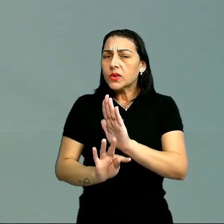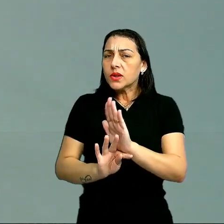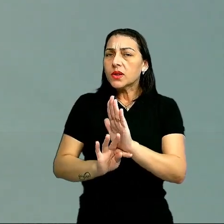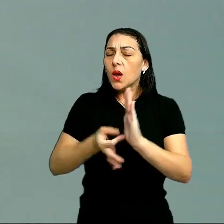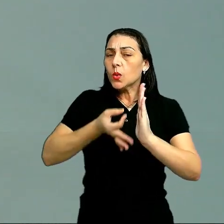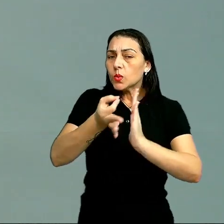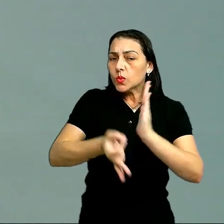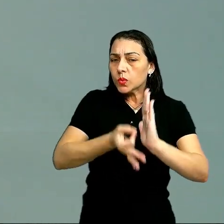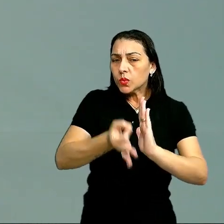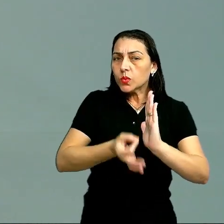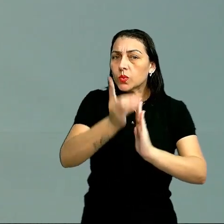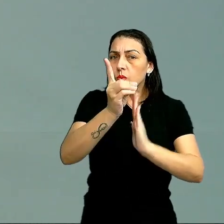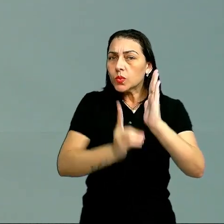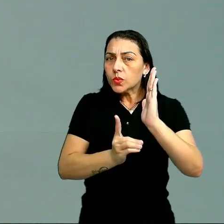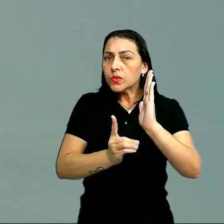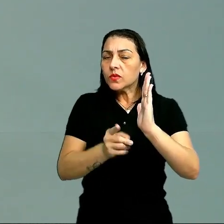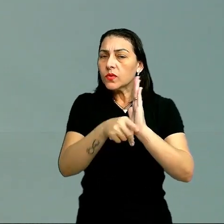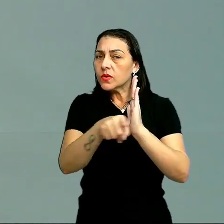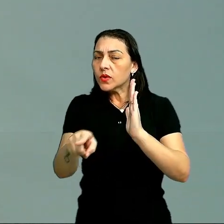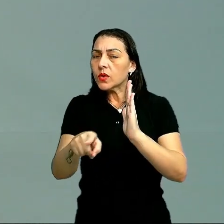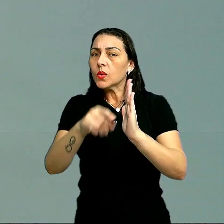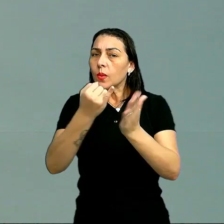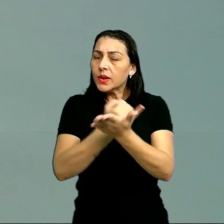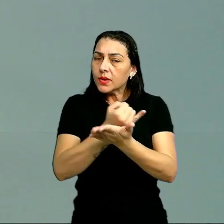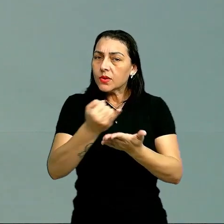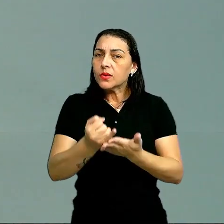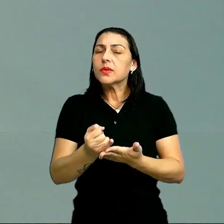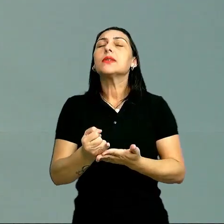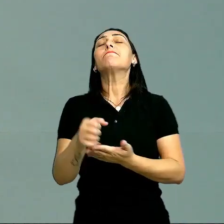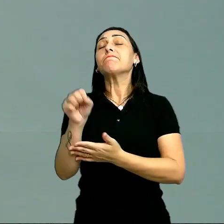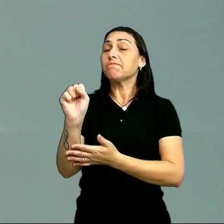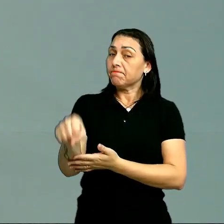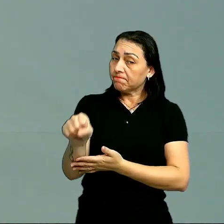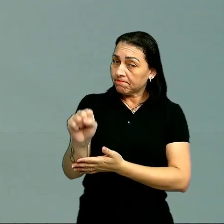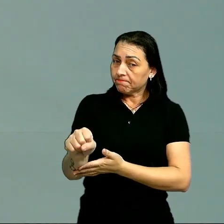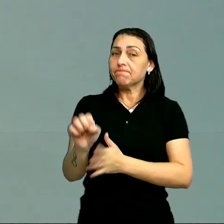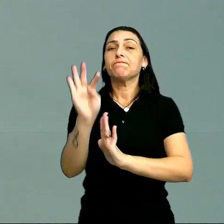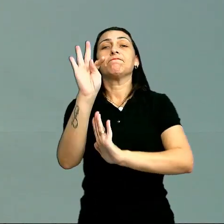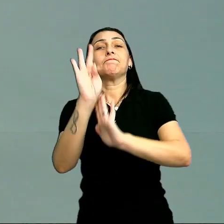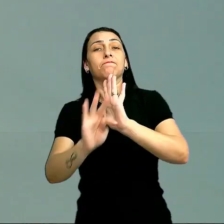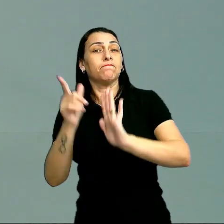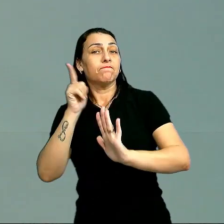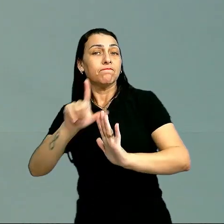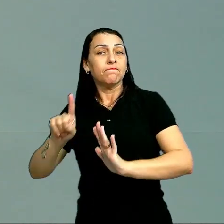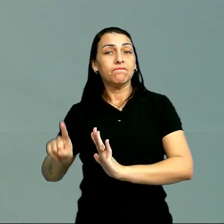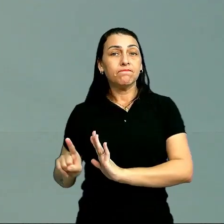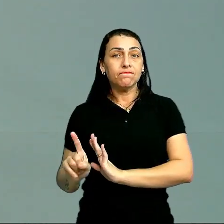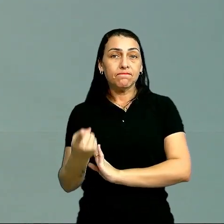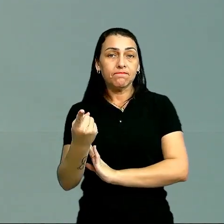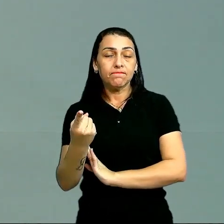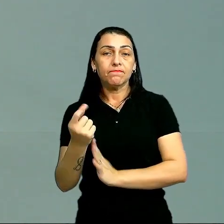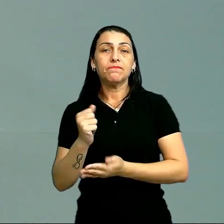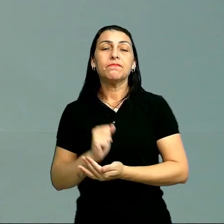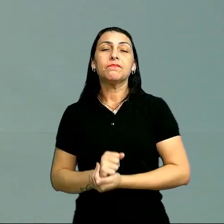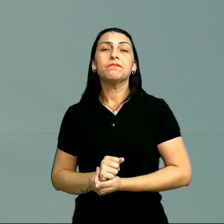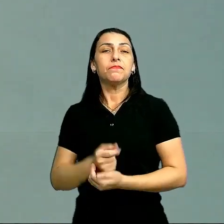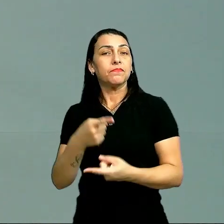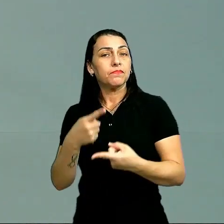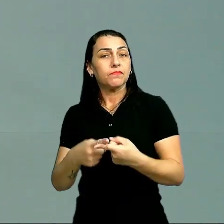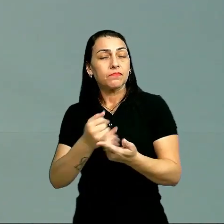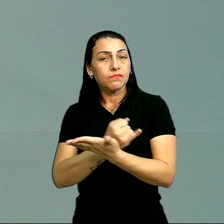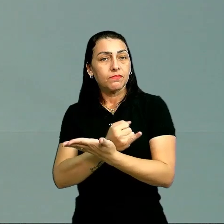dissertativo argumentativo. E aí a senhora colocou uma introdução? Sim, e esse texto alcançou 1000 pontos, tá, gente? Porque